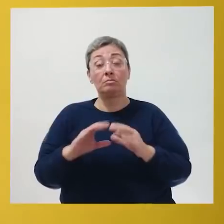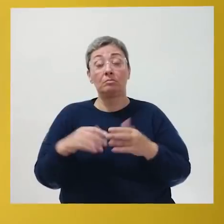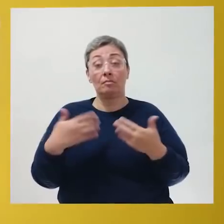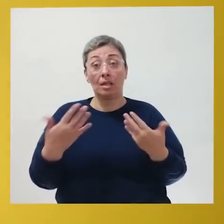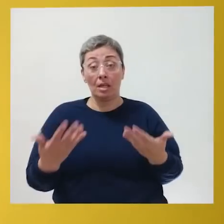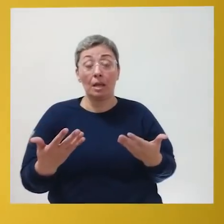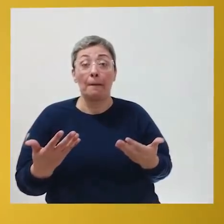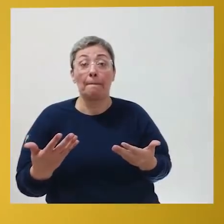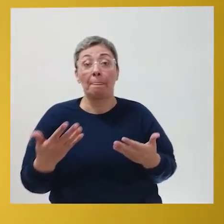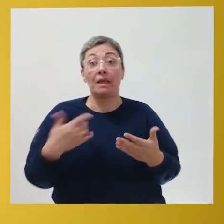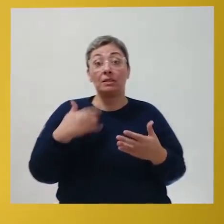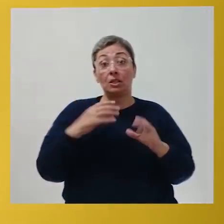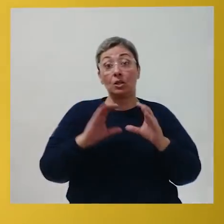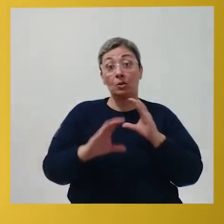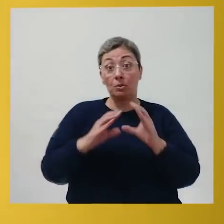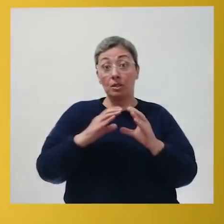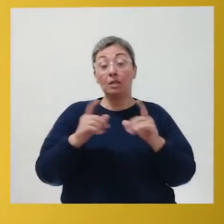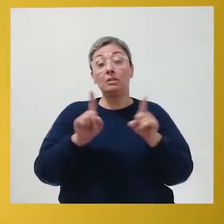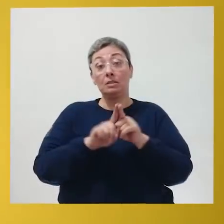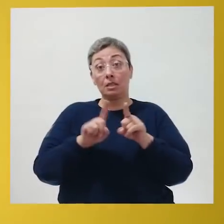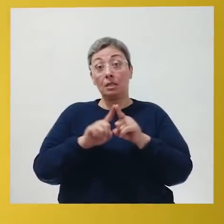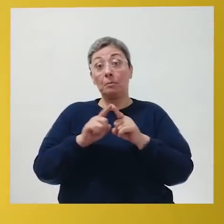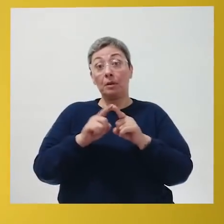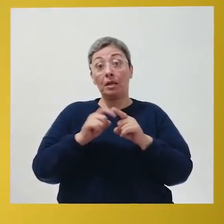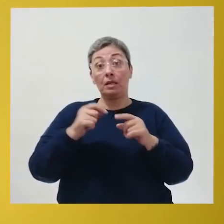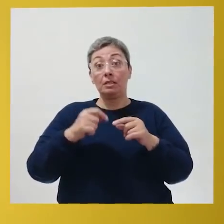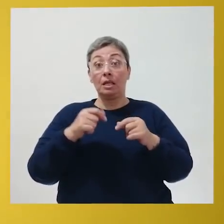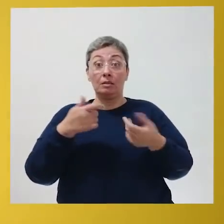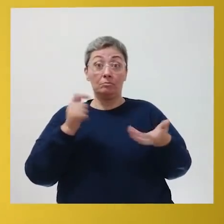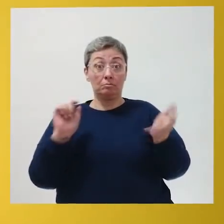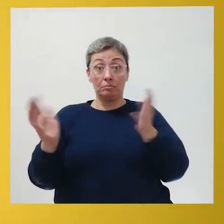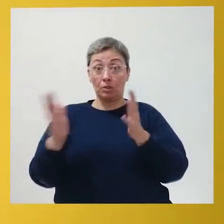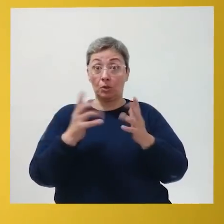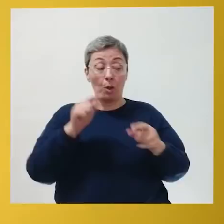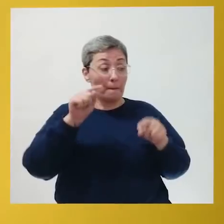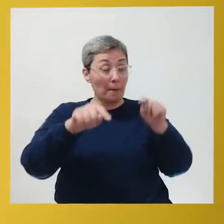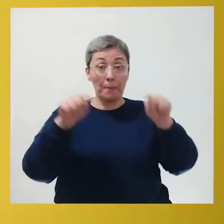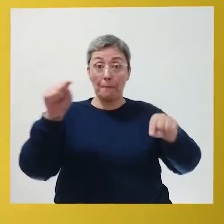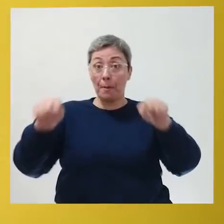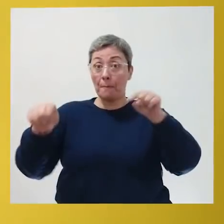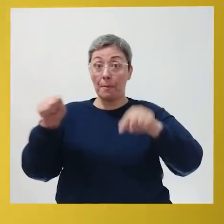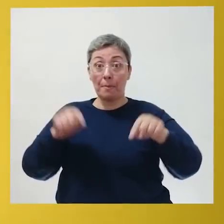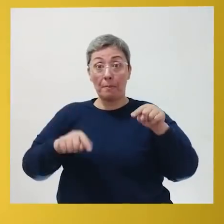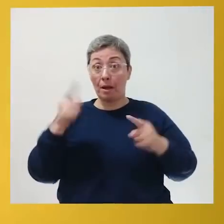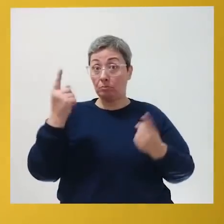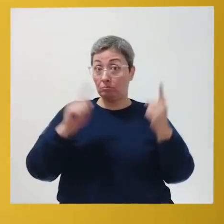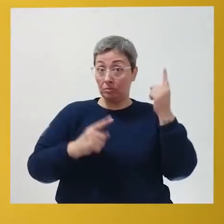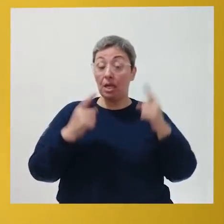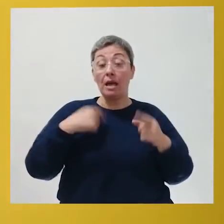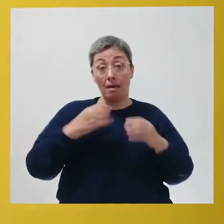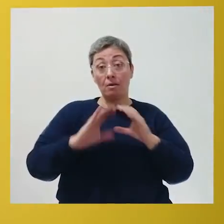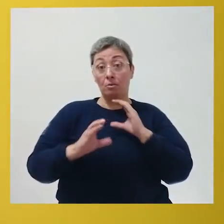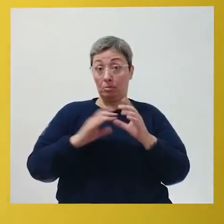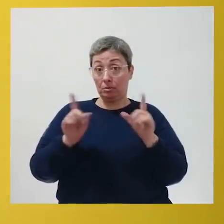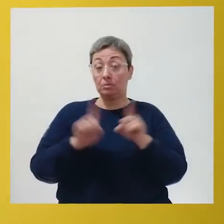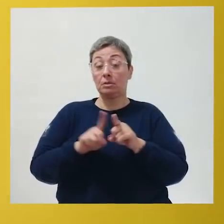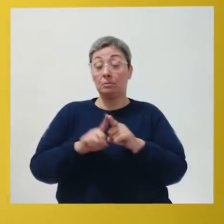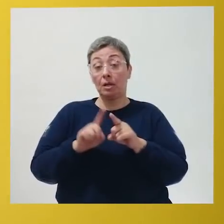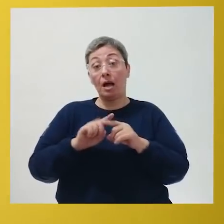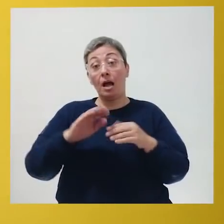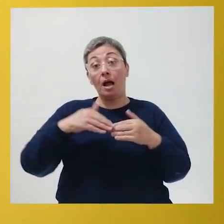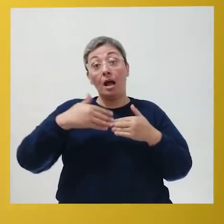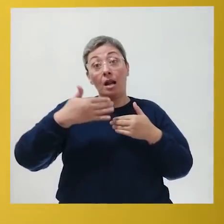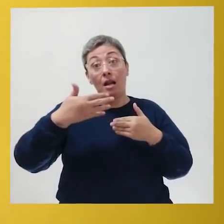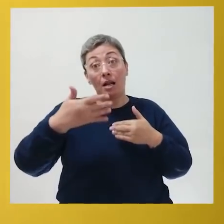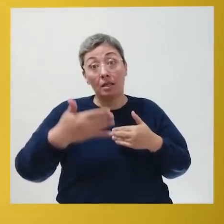comunicação. A comunicação também tem gestual, quando a criança aponta o que ela quer, é uma forma de comunicação,